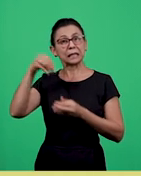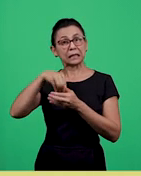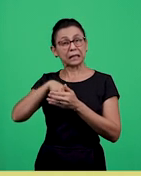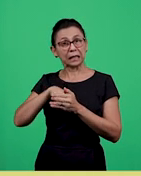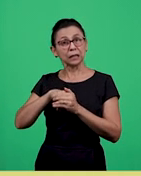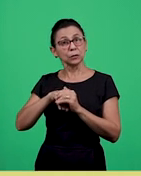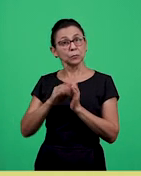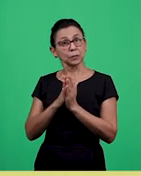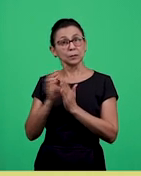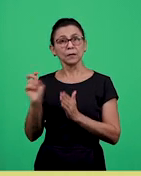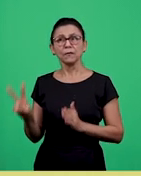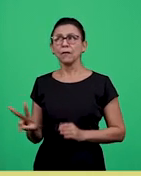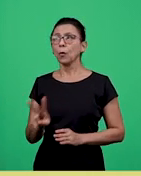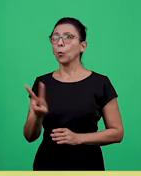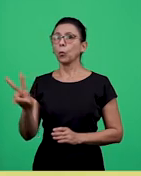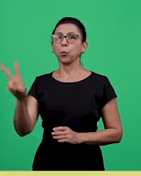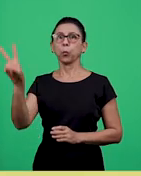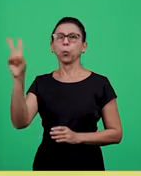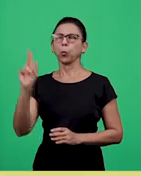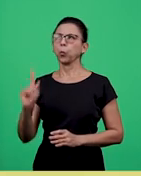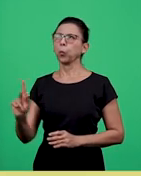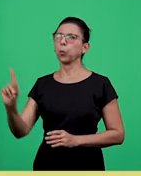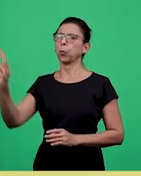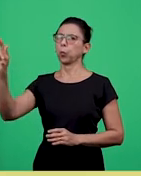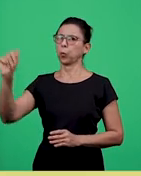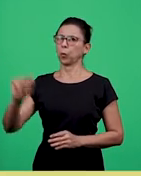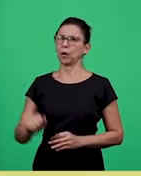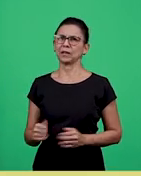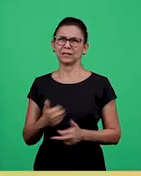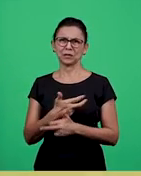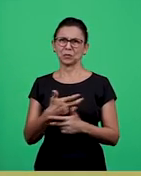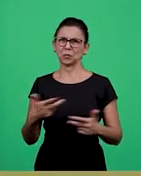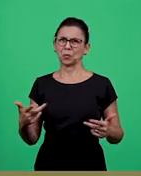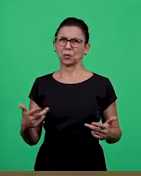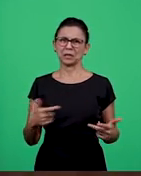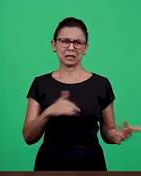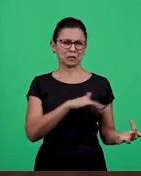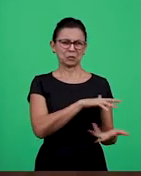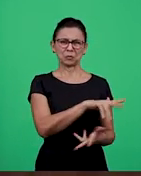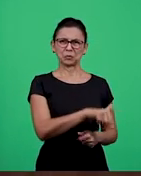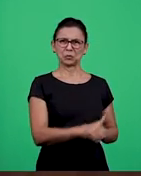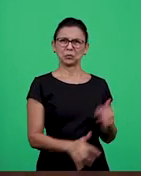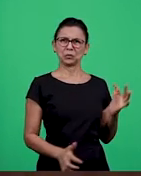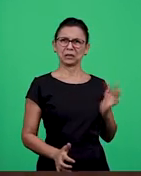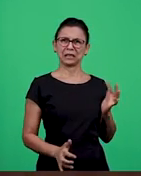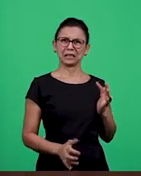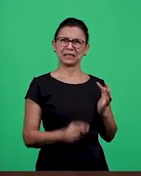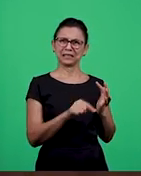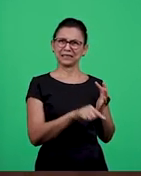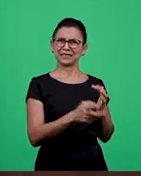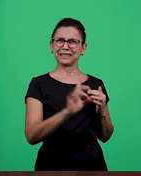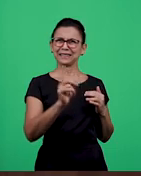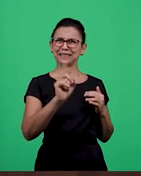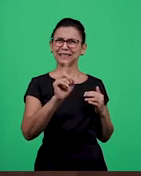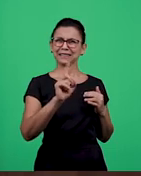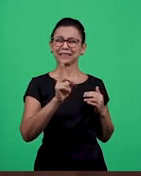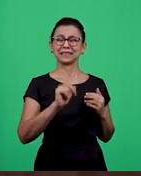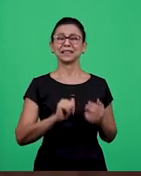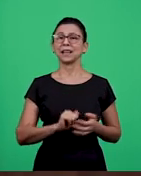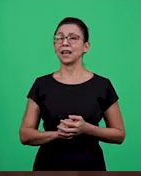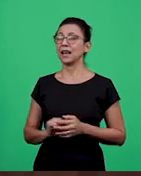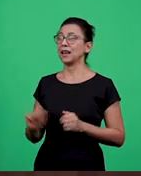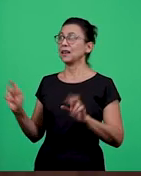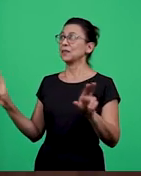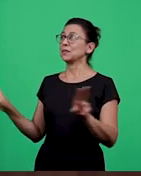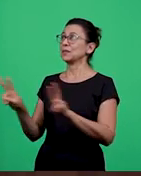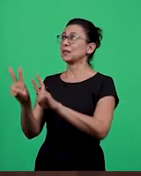de valores eternos. Ele não estava falando de coisas desta terra, de riquezas dessa terra, não.